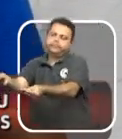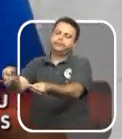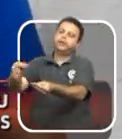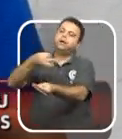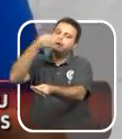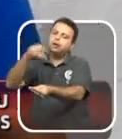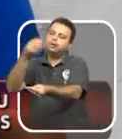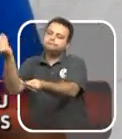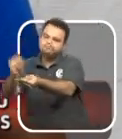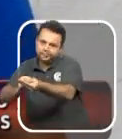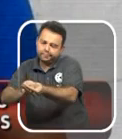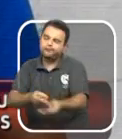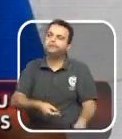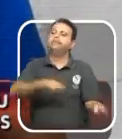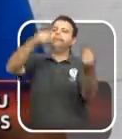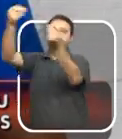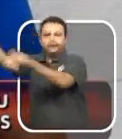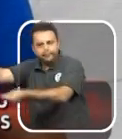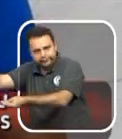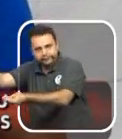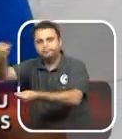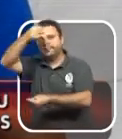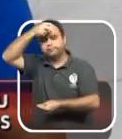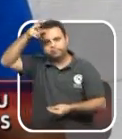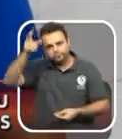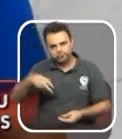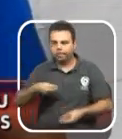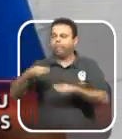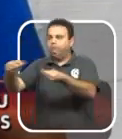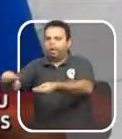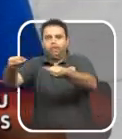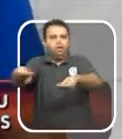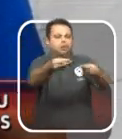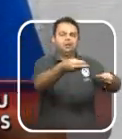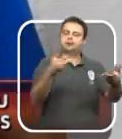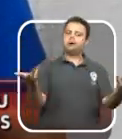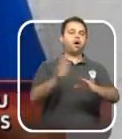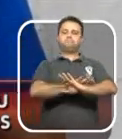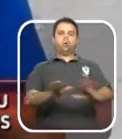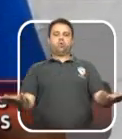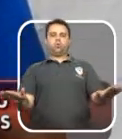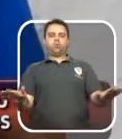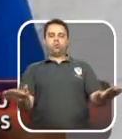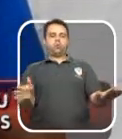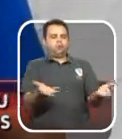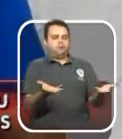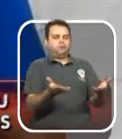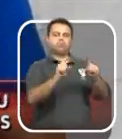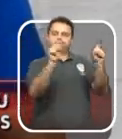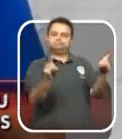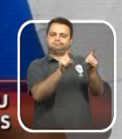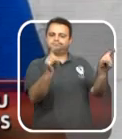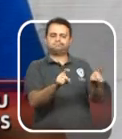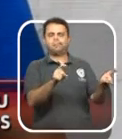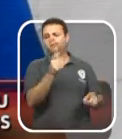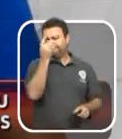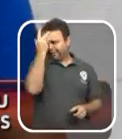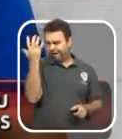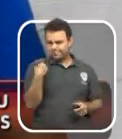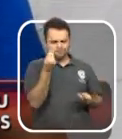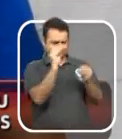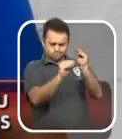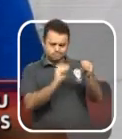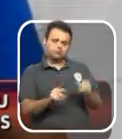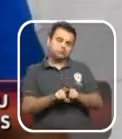nós teríamos que alugar mais um prédio. Só isso é uma economia enorme, né? Realmente em termos de recurso. E como você falou,